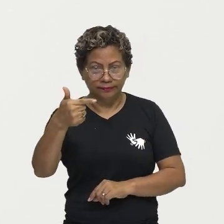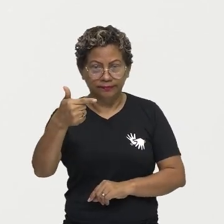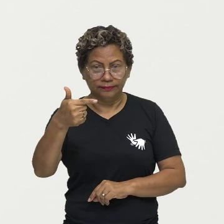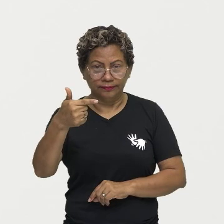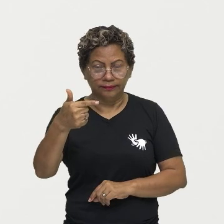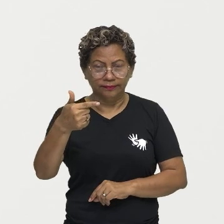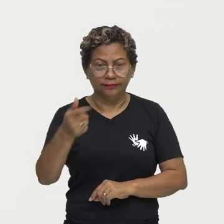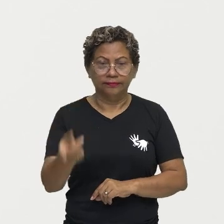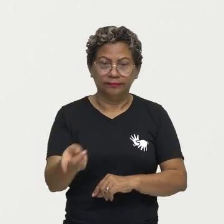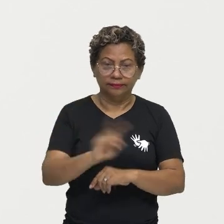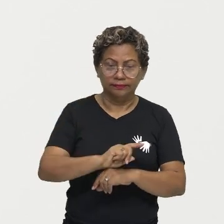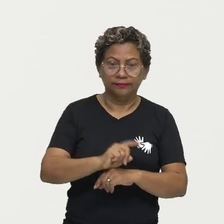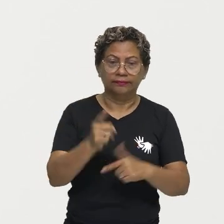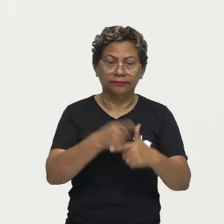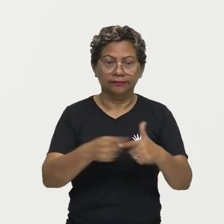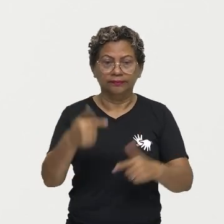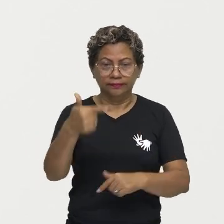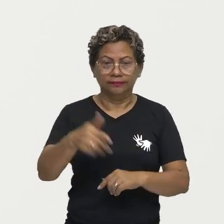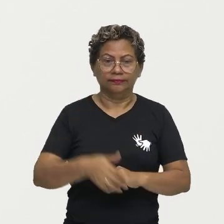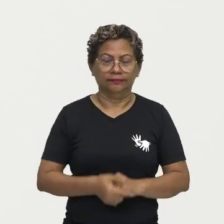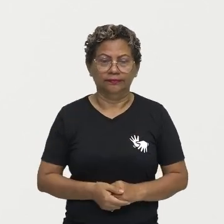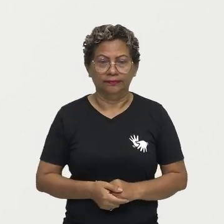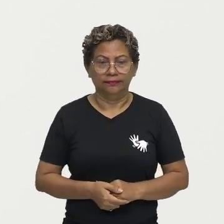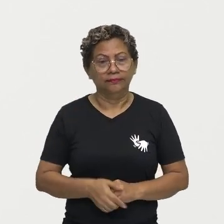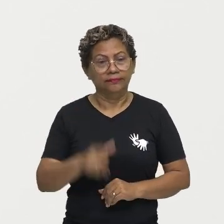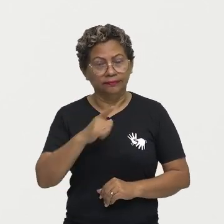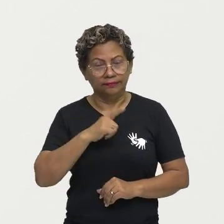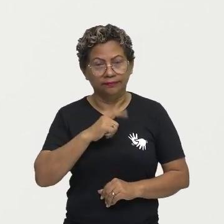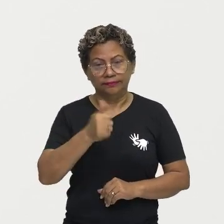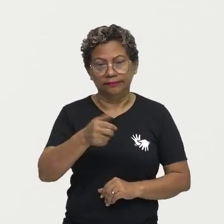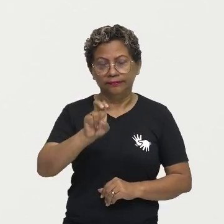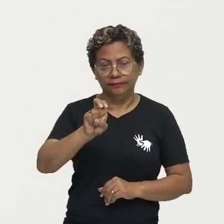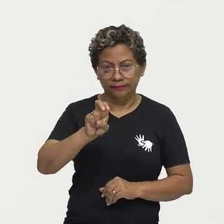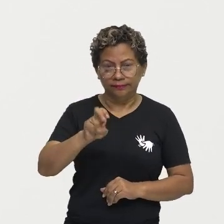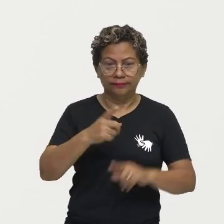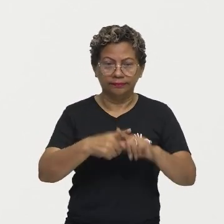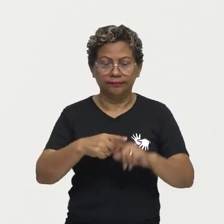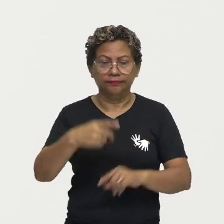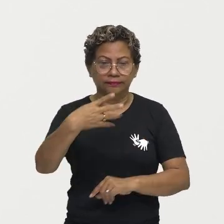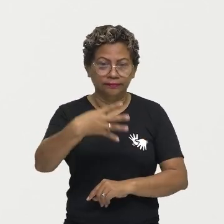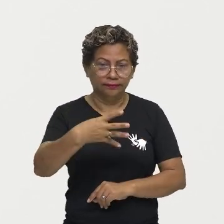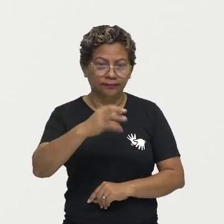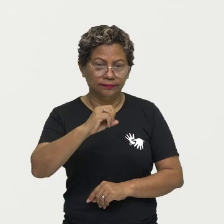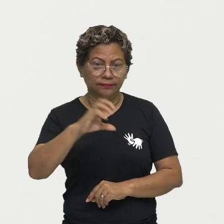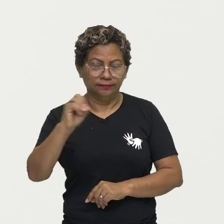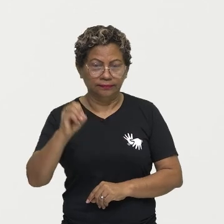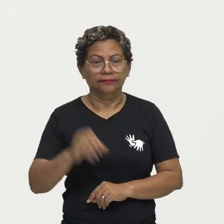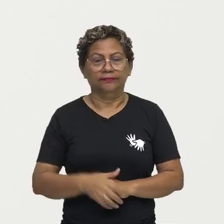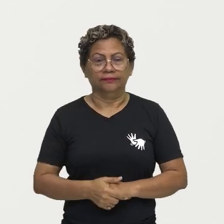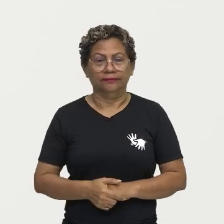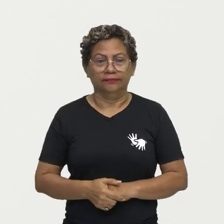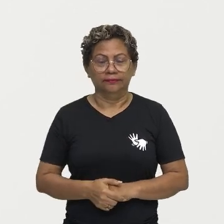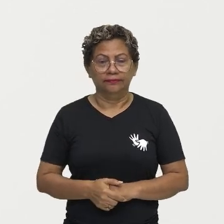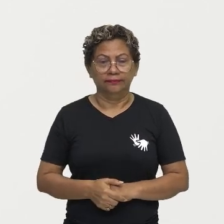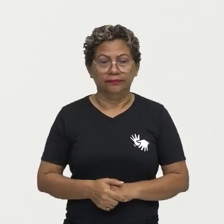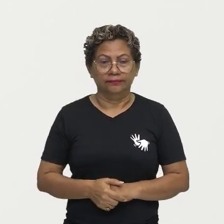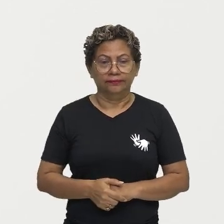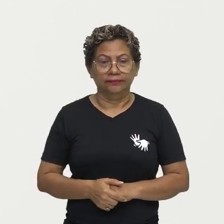2. 20 ao quadrado aqui, ó, dá 400, né? Tem que elevar ao quadrado primeiro, pela prioridade das